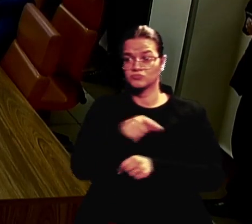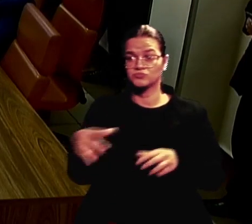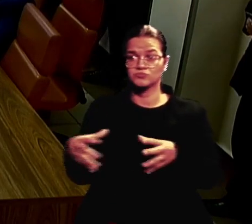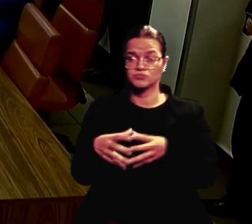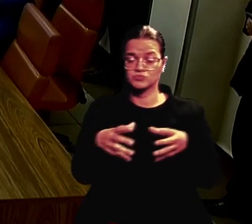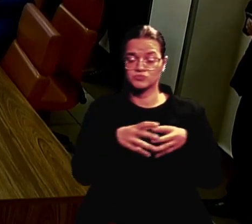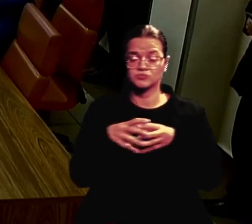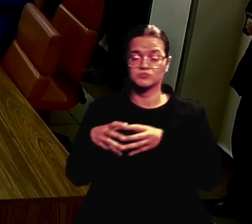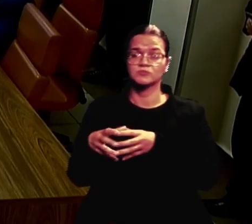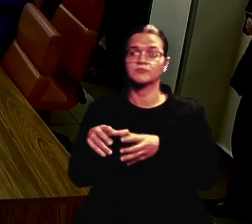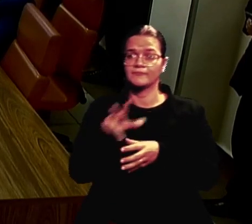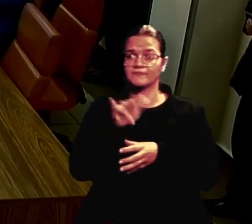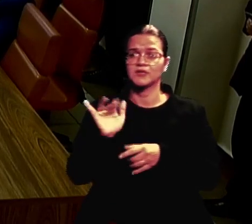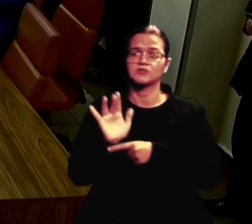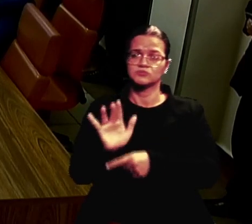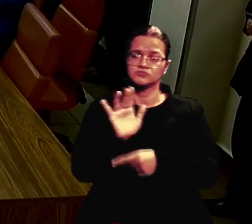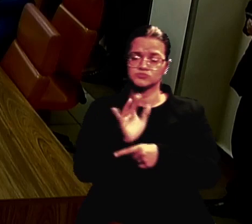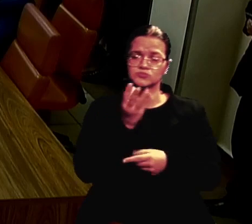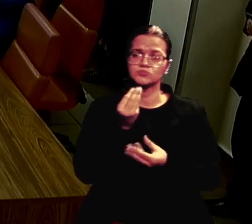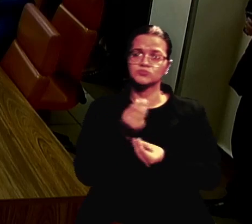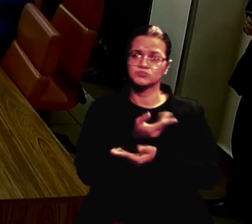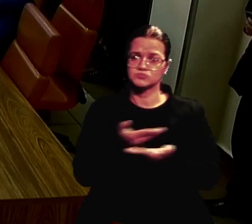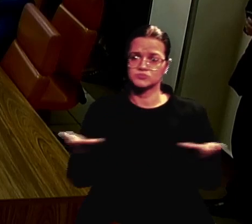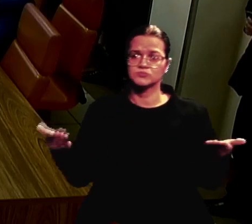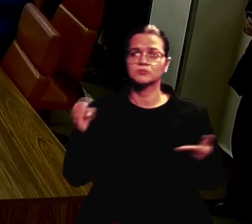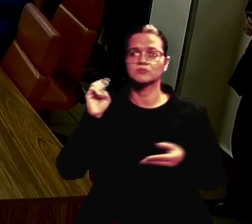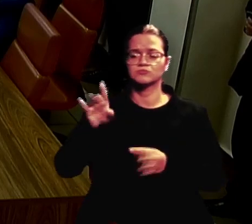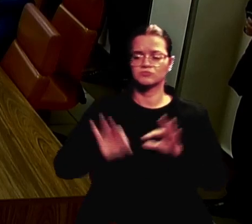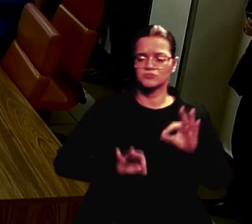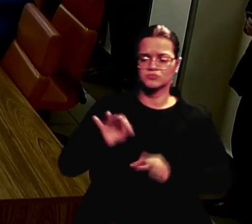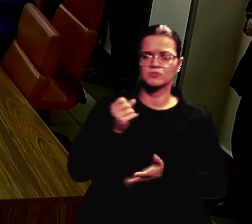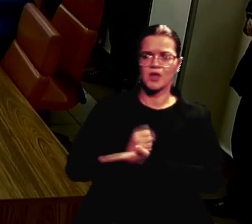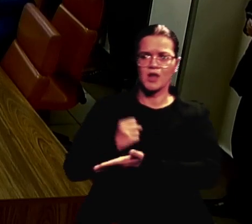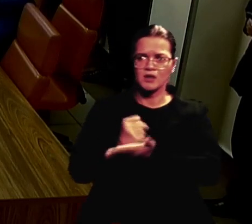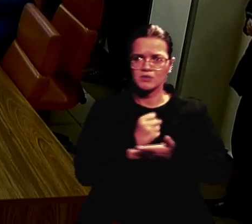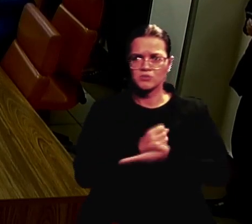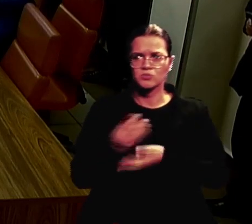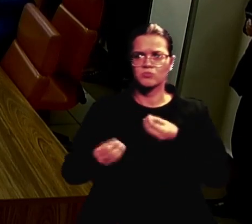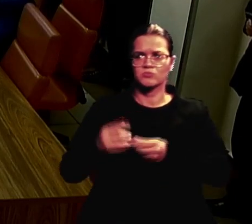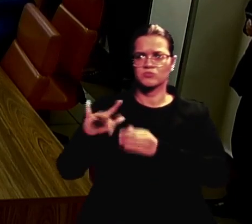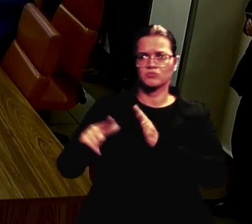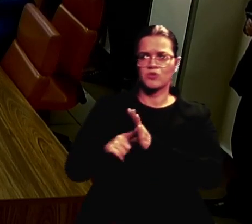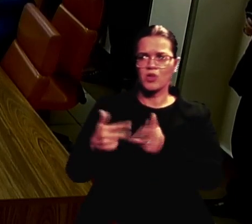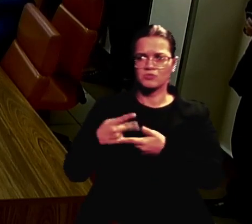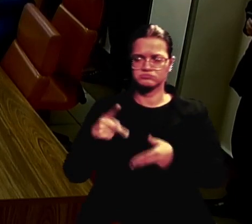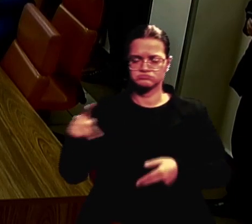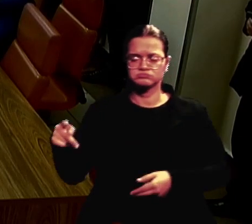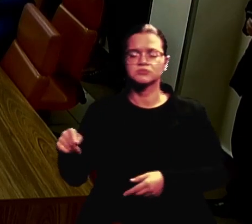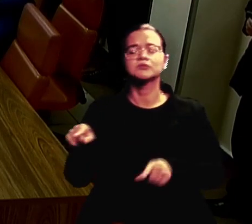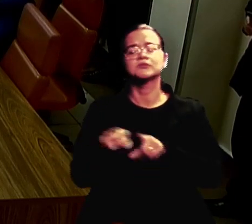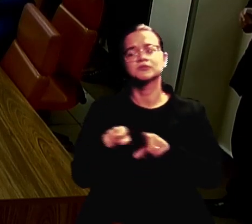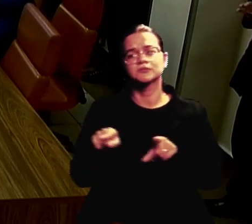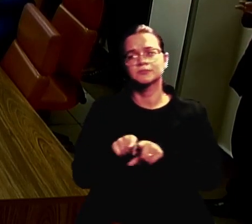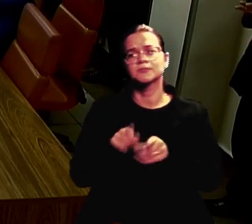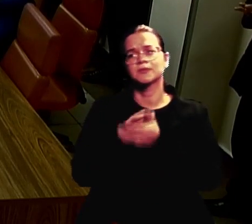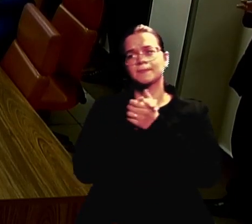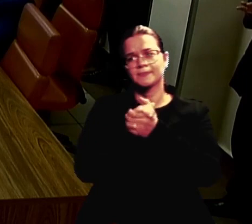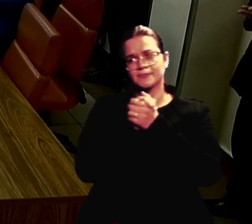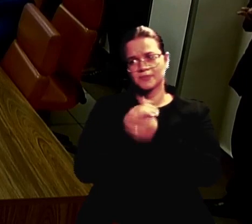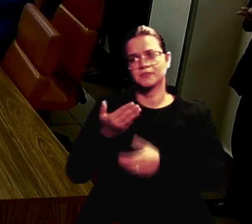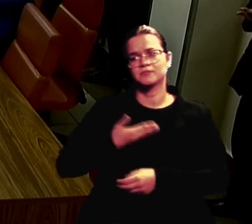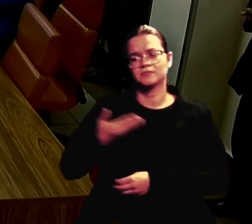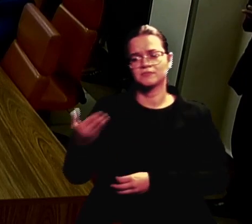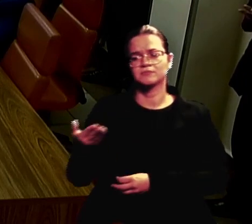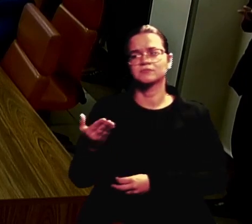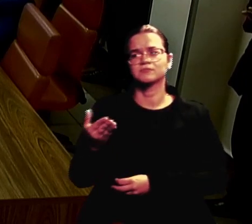categoria que vai beneficiar muito, né, a questão da regulamentação, como o vereador Bruno Diniz falou, e também parabenizar o nosso